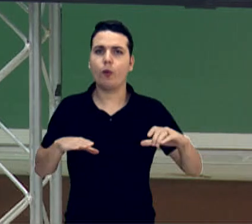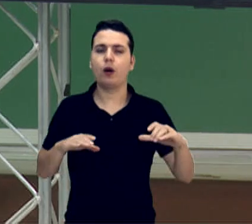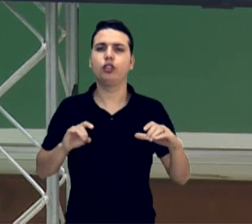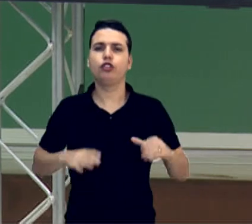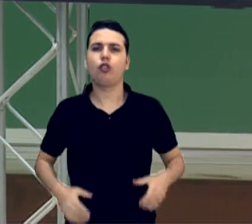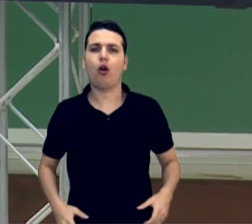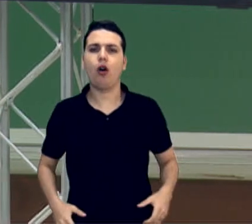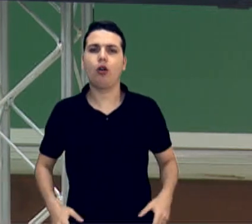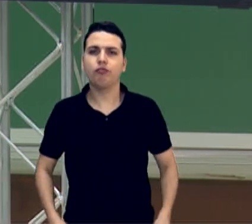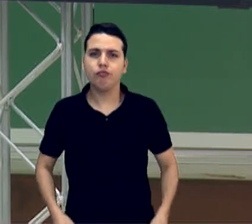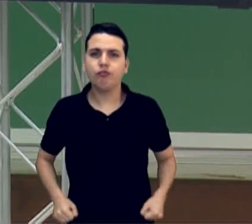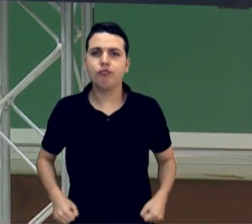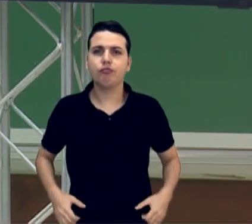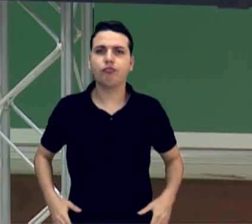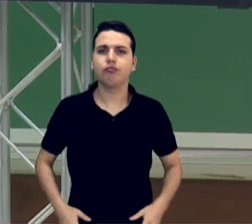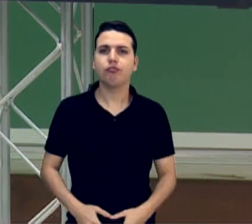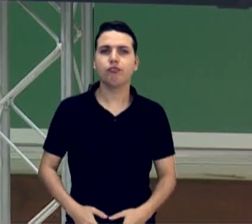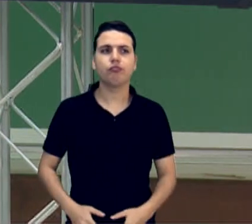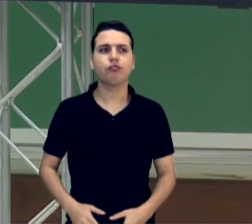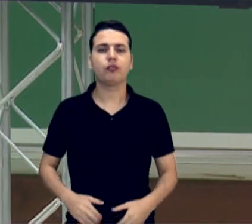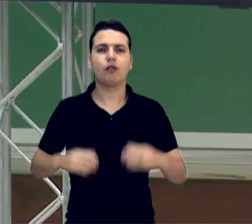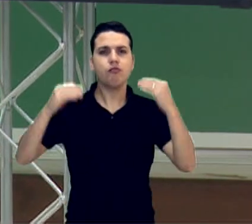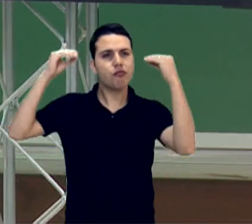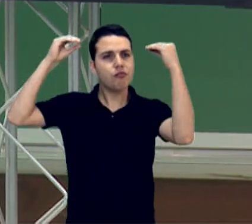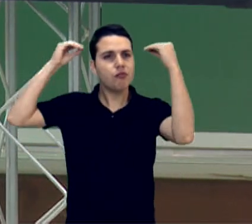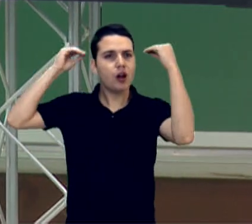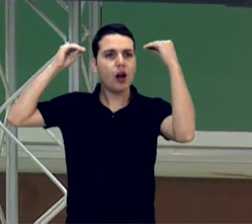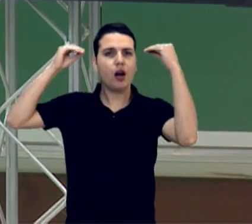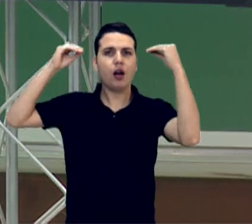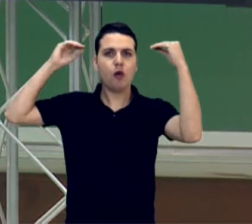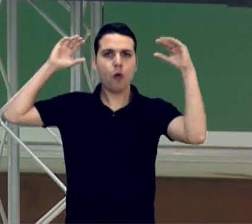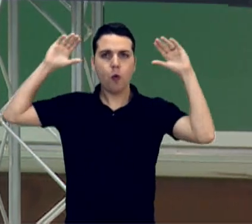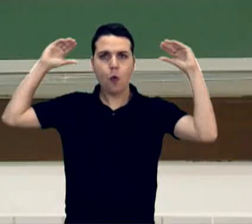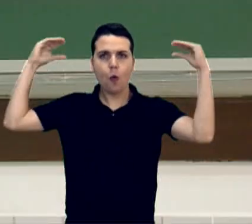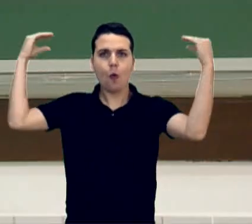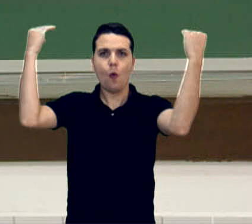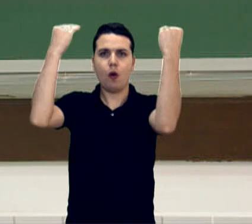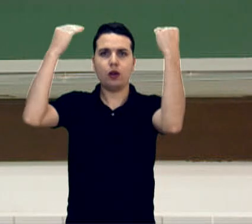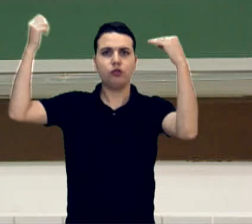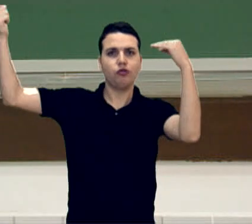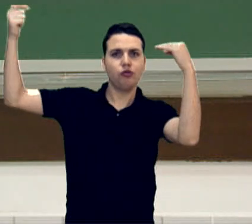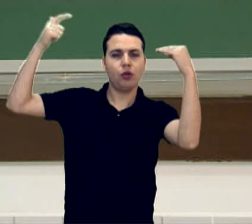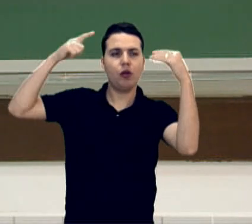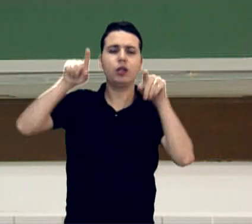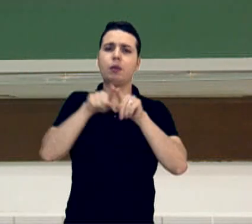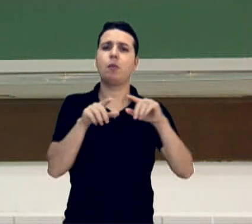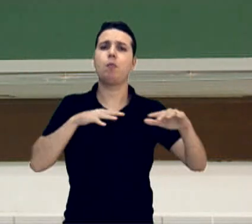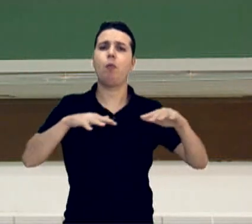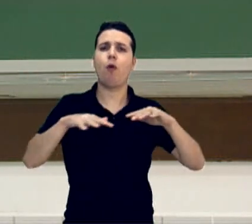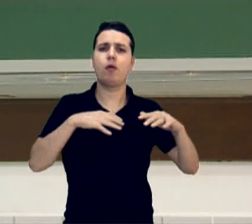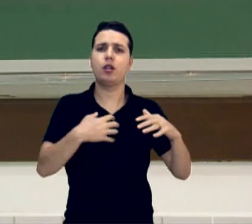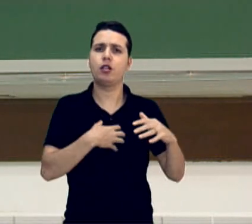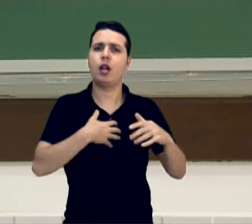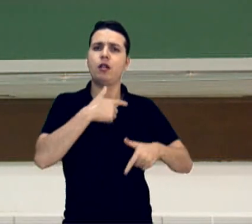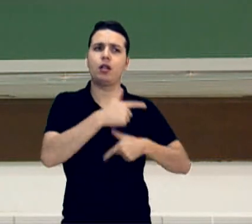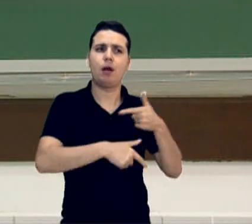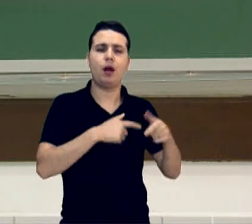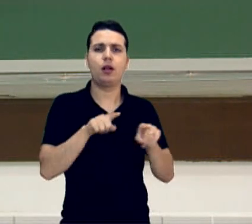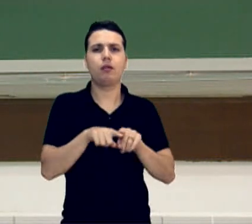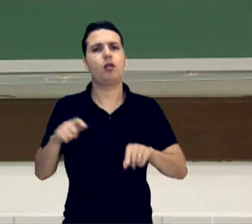corpo, o chapéu para proteger, de aba mais larga para proteger do sol, e esses movimentos mesmo da lida,